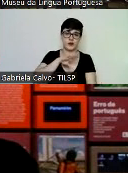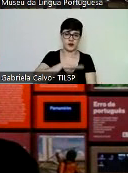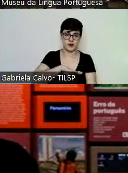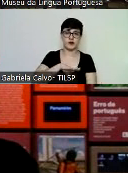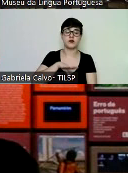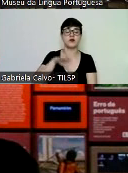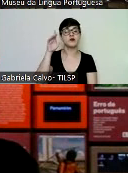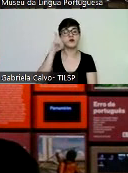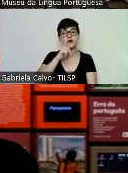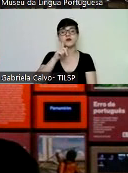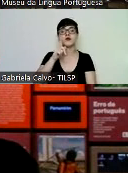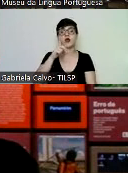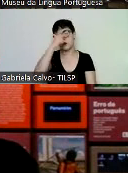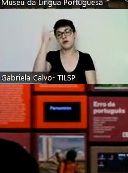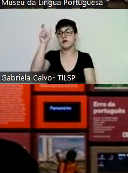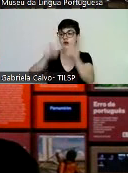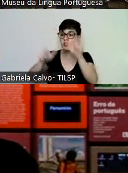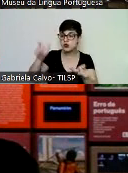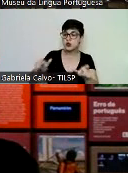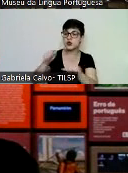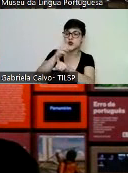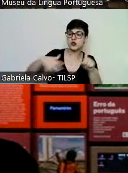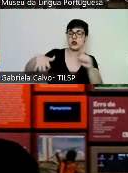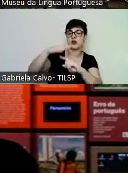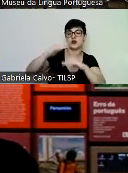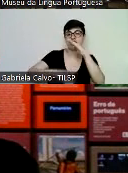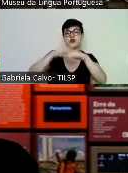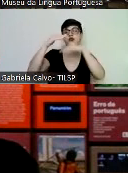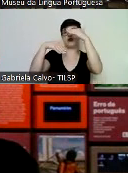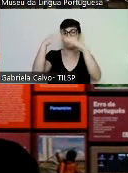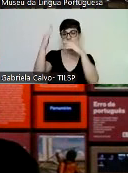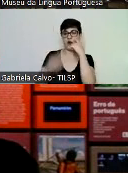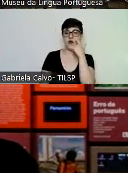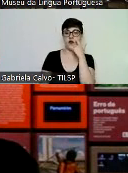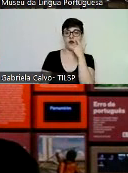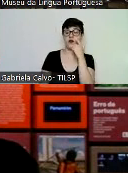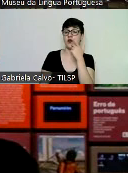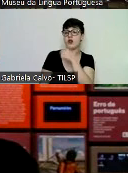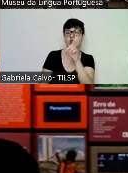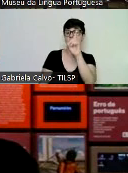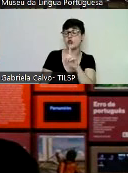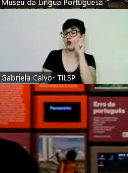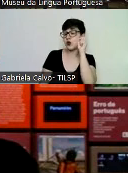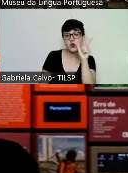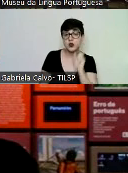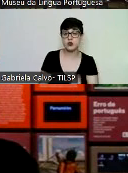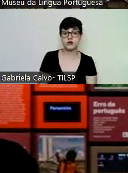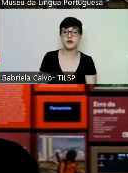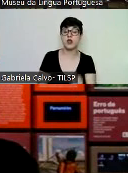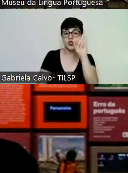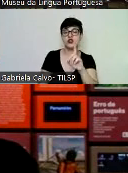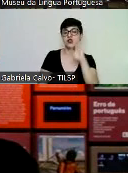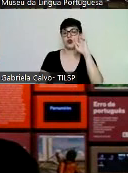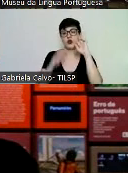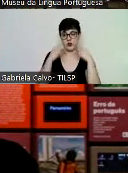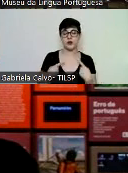o desenvolvimento do cidadão né então a gente também tá falando aqui de direito à cultura a gente está falando de direitos humanos por tabela